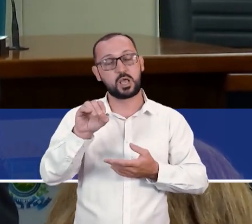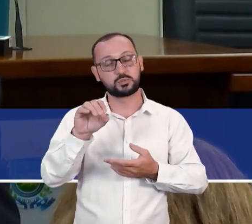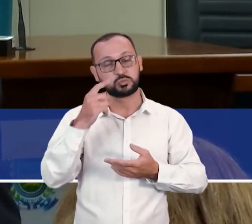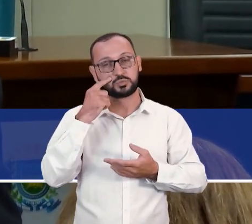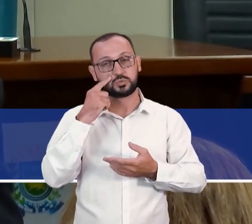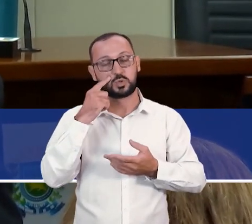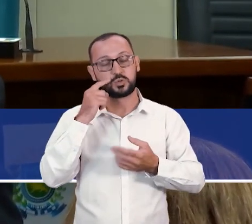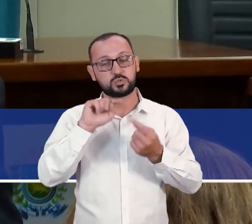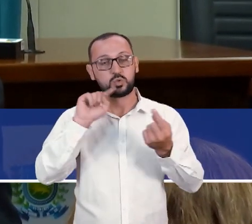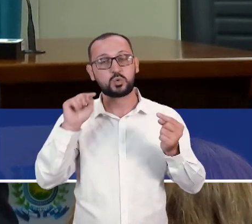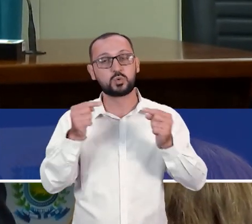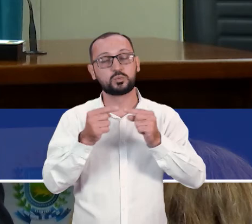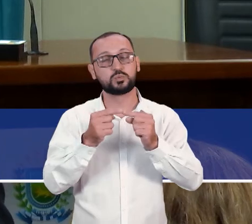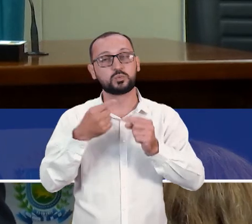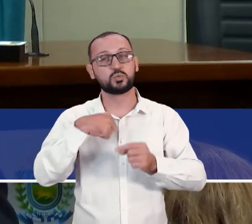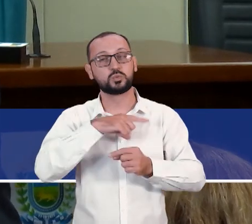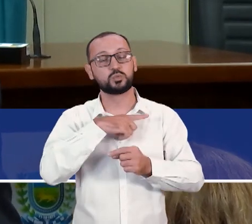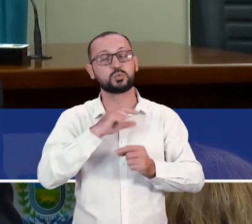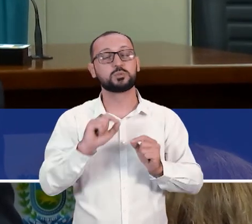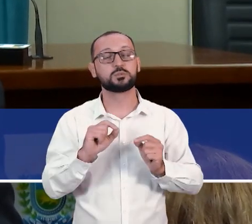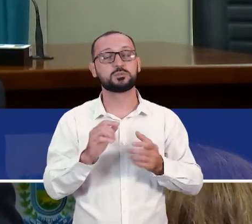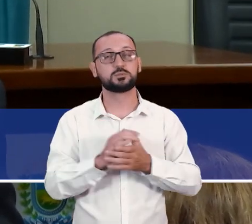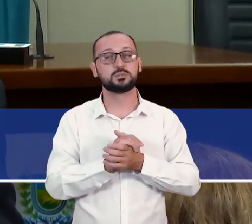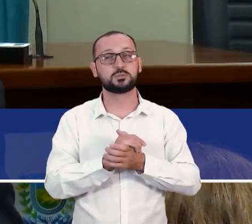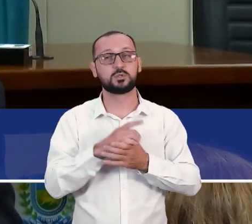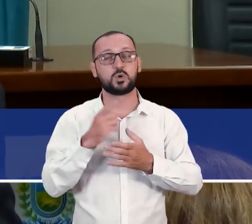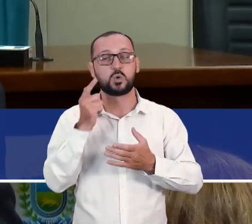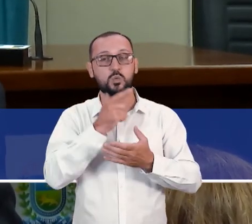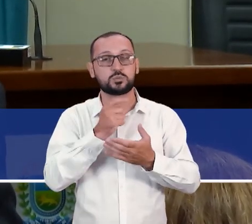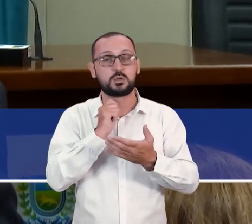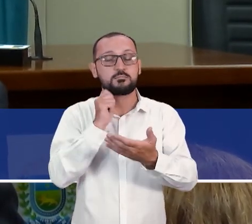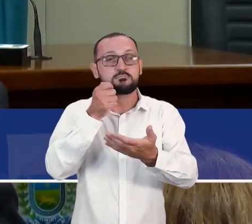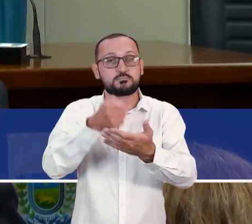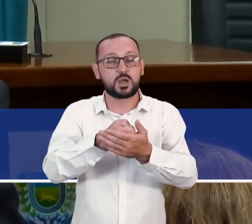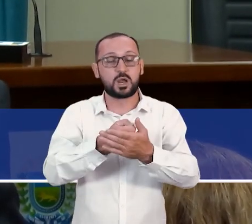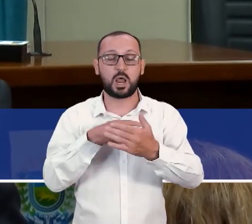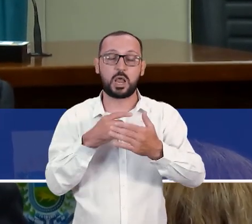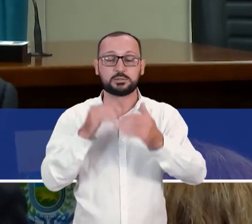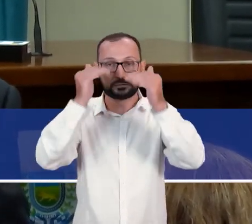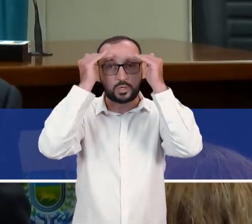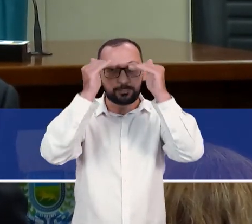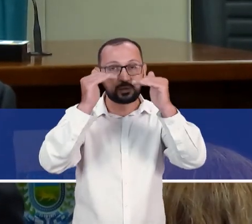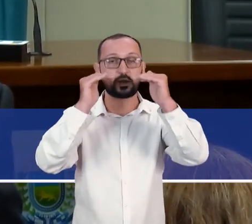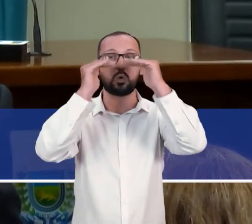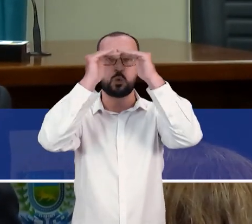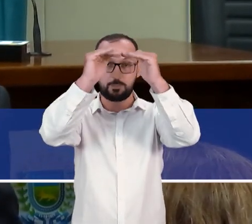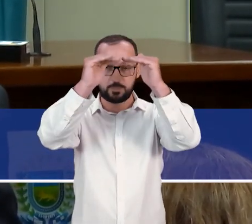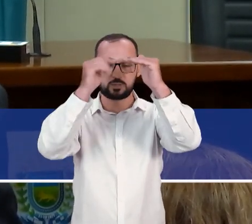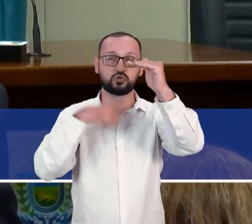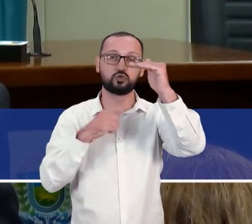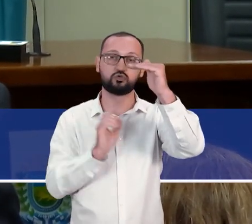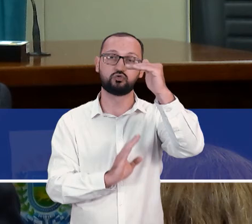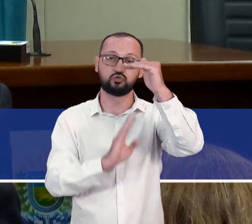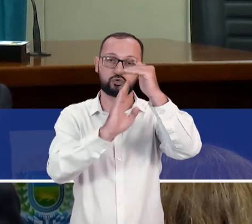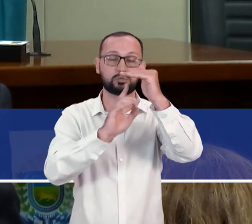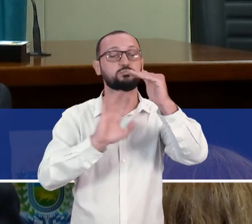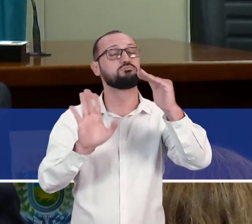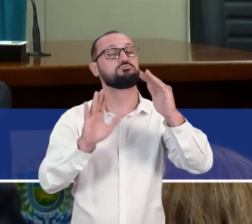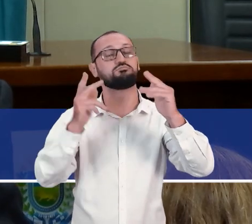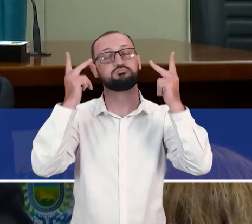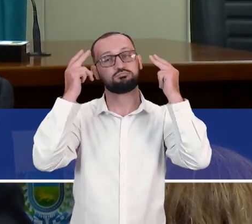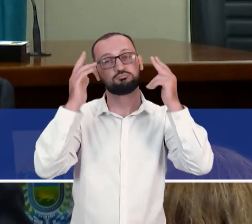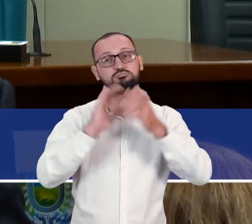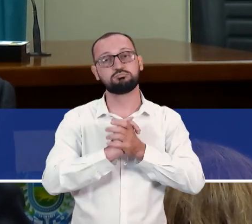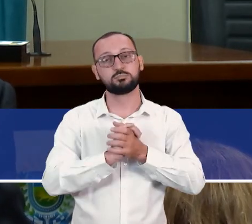líquida ajustada, nós cumprimos os limites estabelecidos na